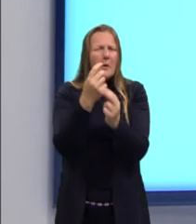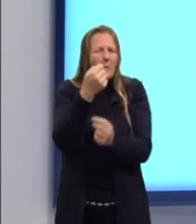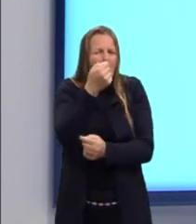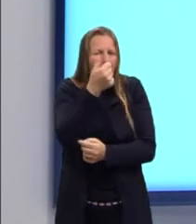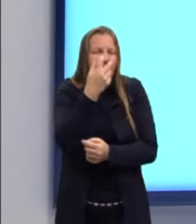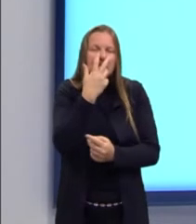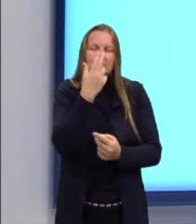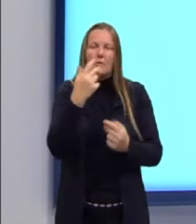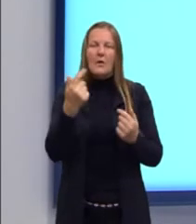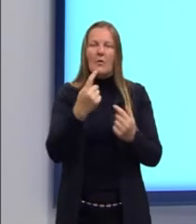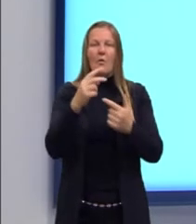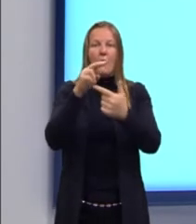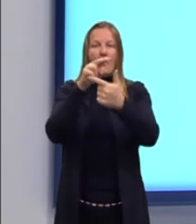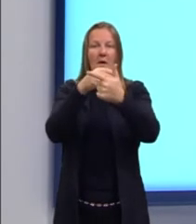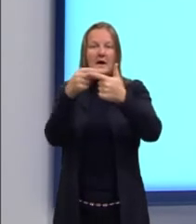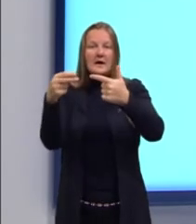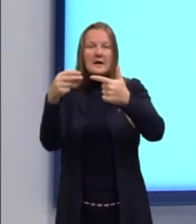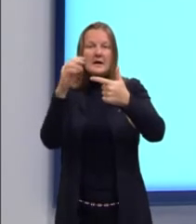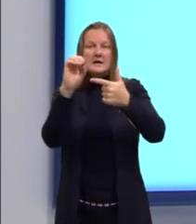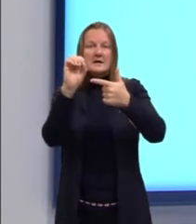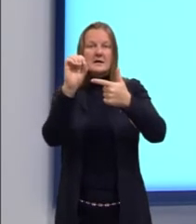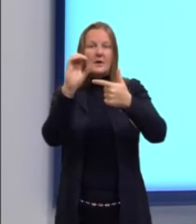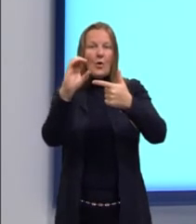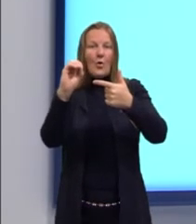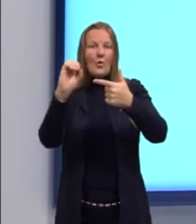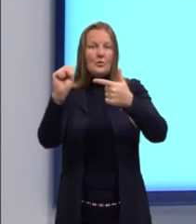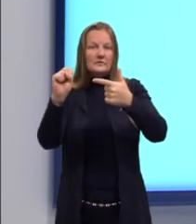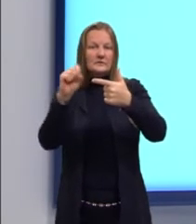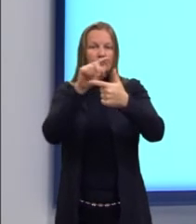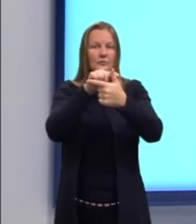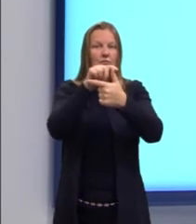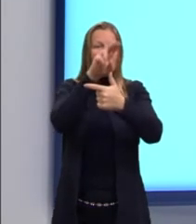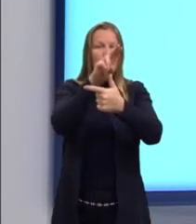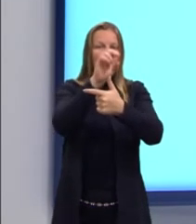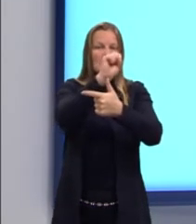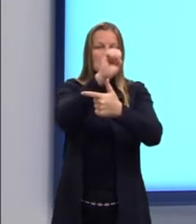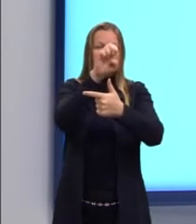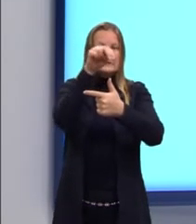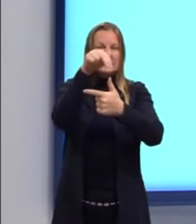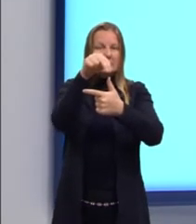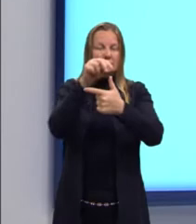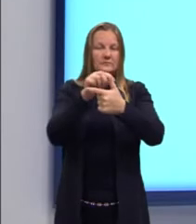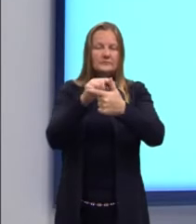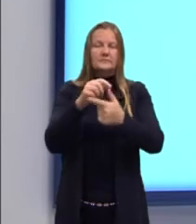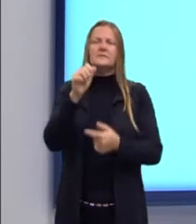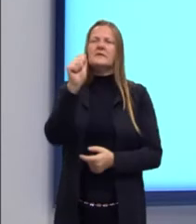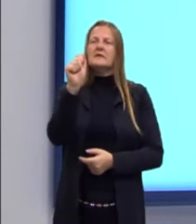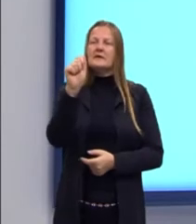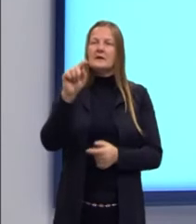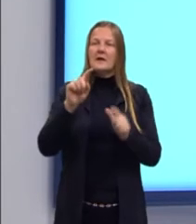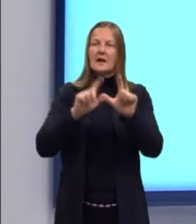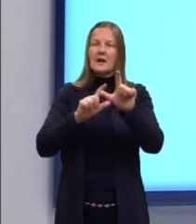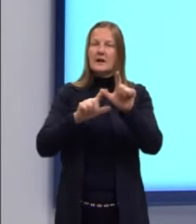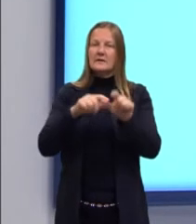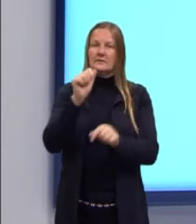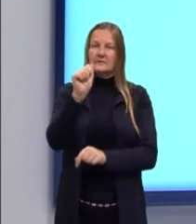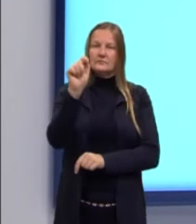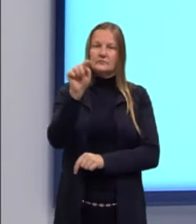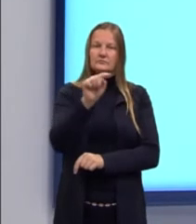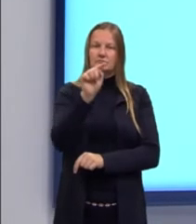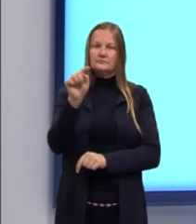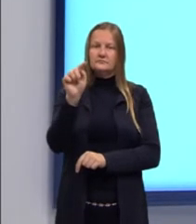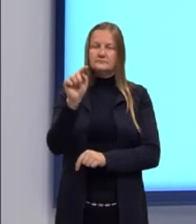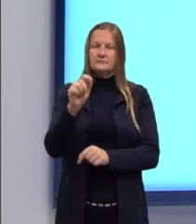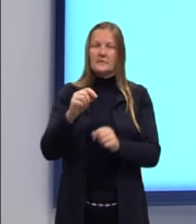cosseno enquanto a outra envolve o seno e nós temos que aquela letrinha a que aparece Ela é maior